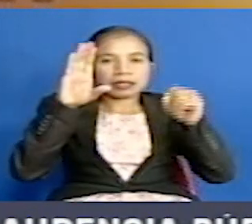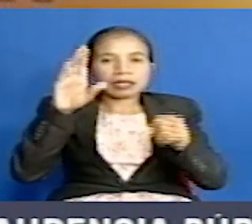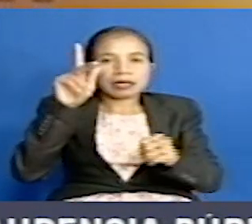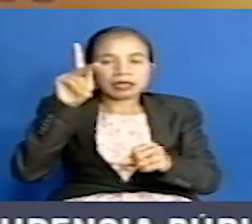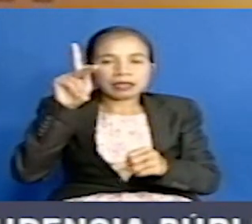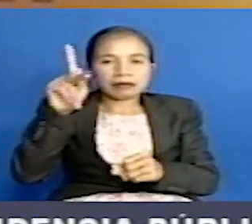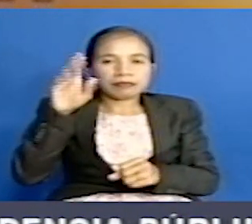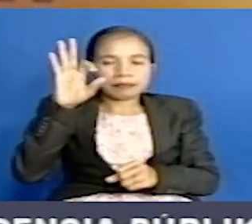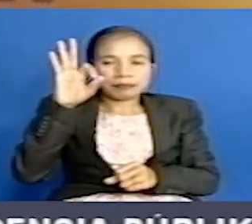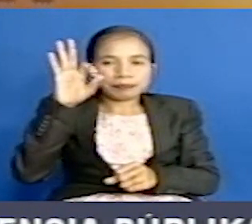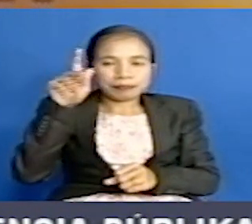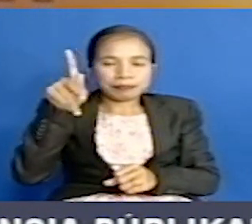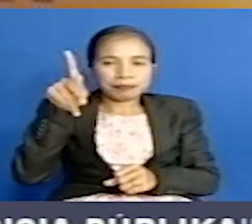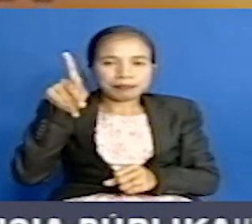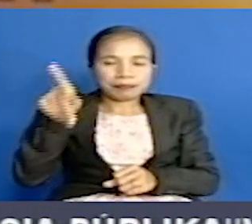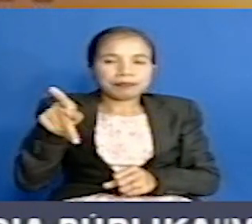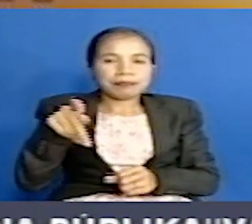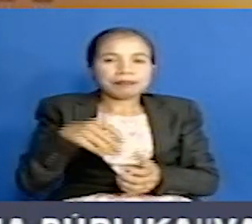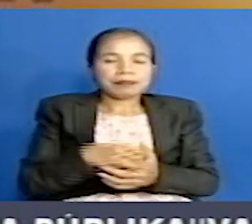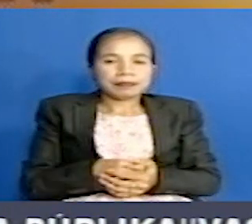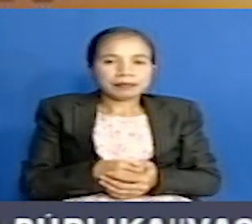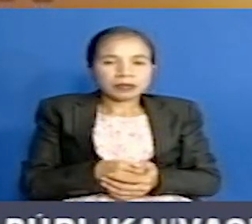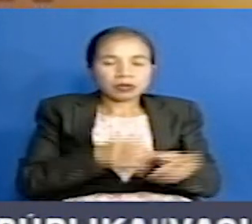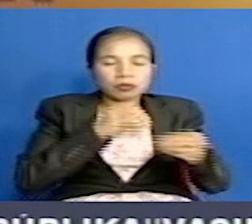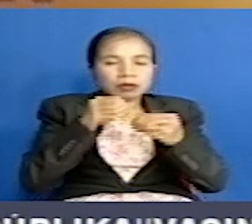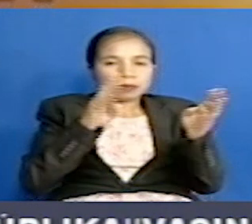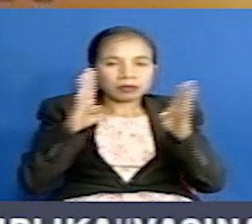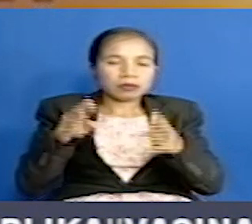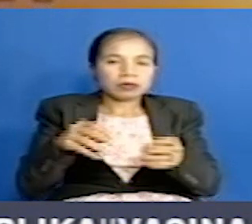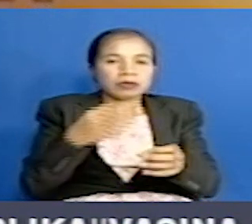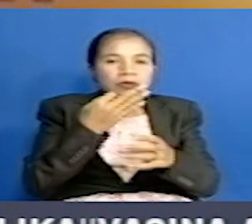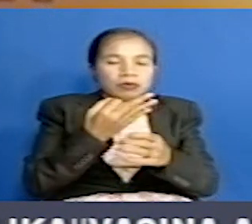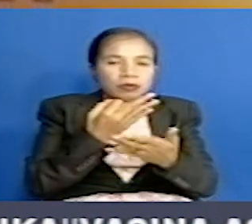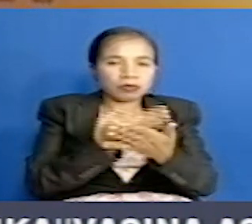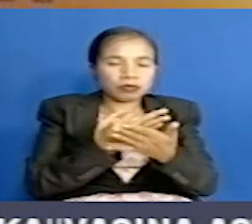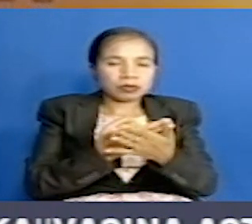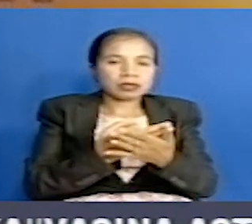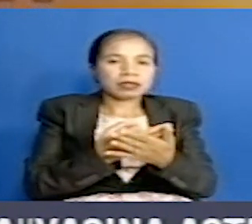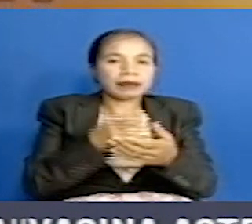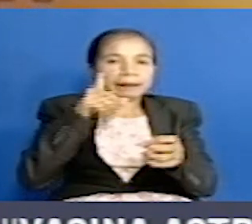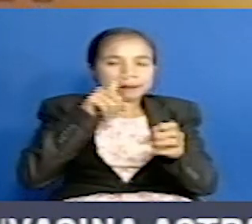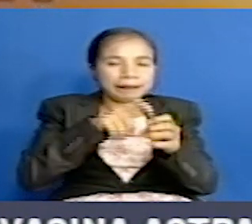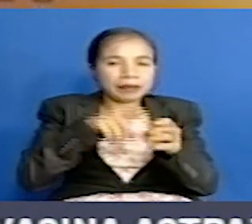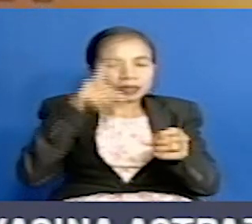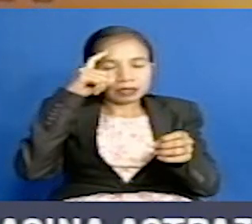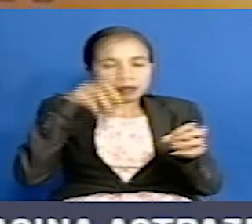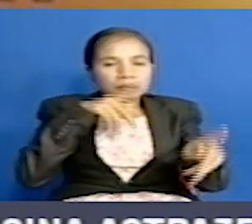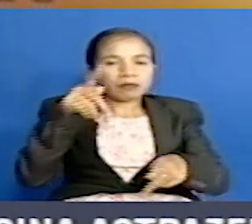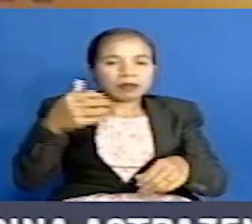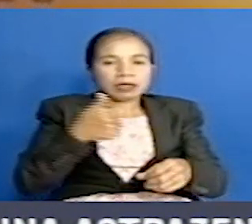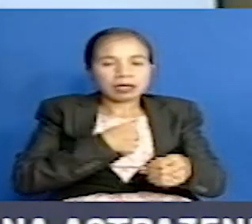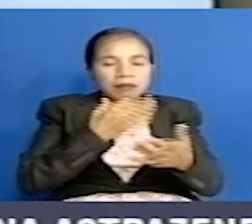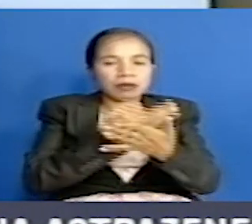Presidente KFP considera disseminação de informação para o povo quando o progresso fundo petrolífero importante também para o povo, mas não para